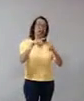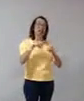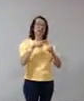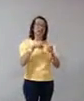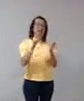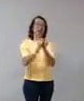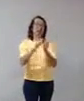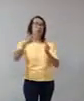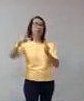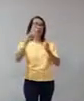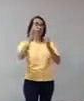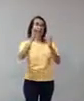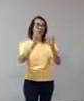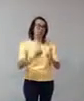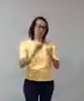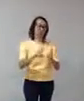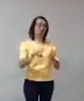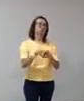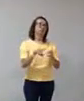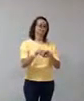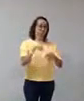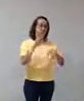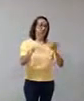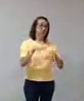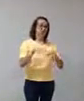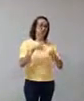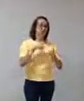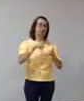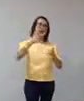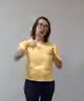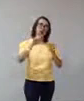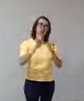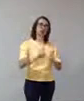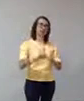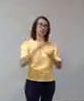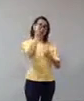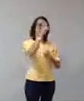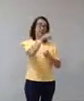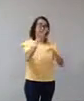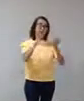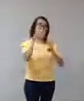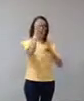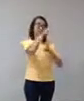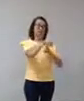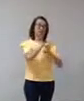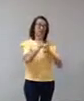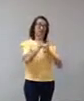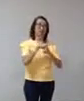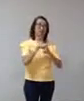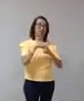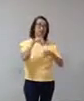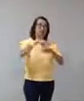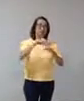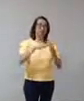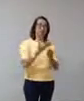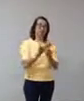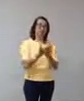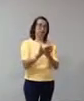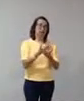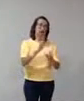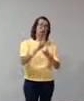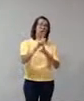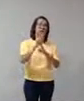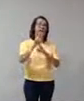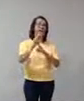talvez o grau 3 não consiga frequentar, de fato, uma escola, porque é mais grave. Mas o 1 e 2, se tiver um